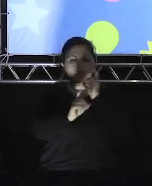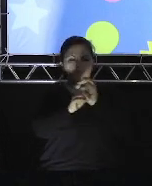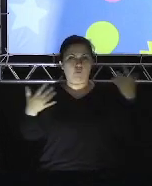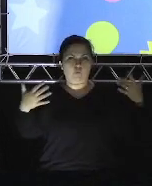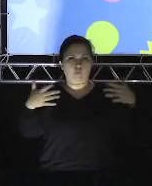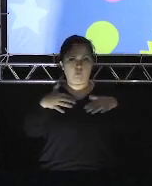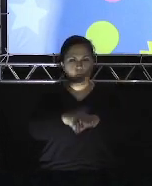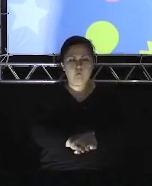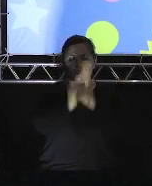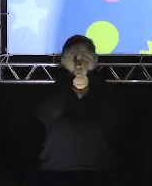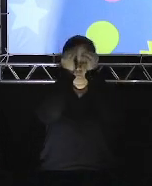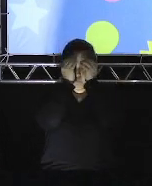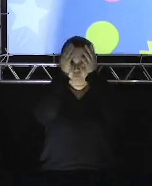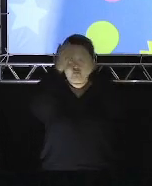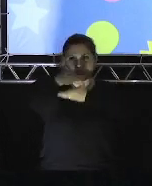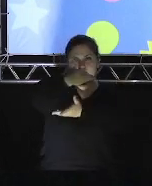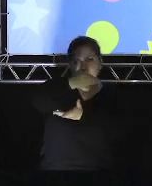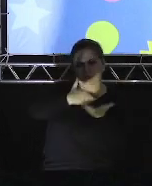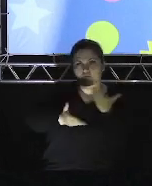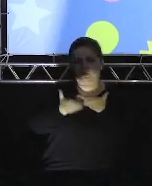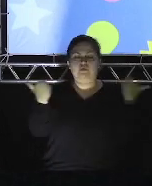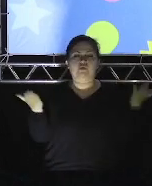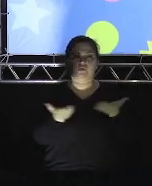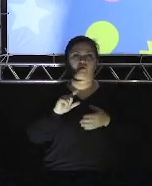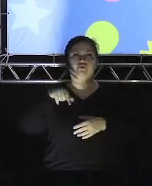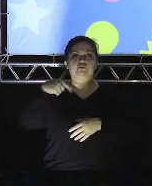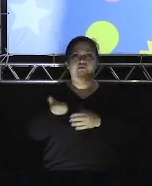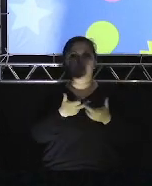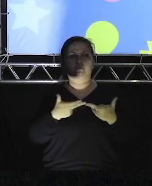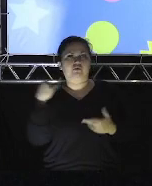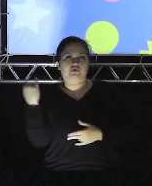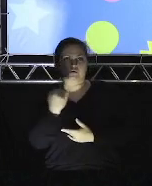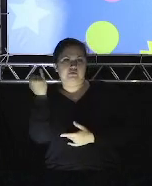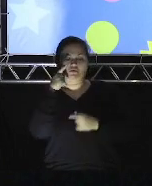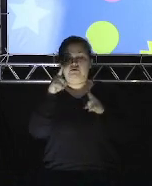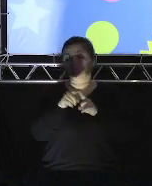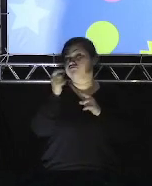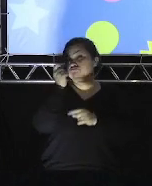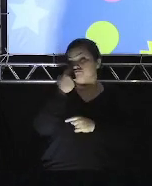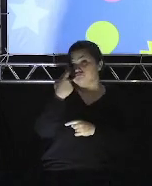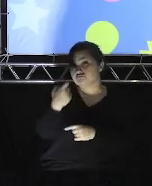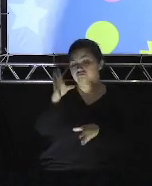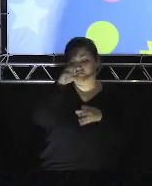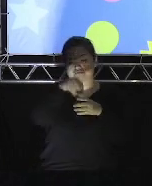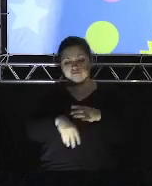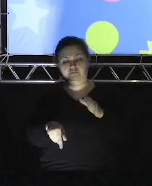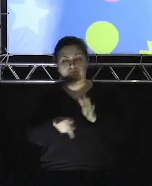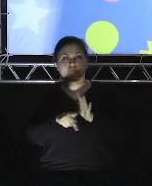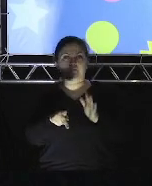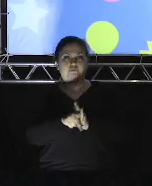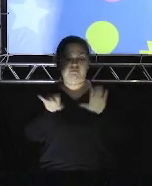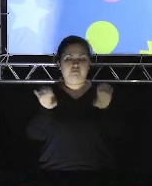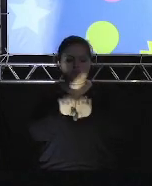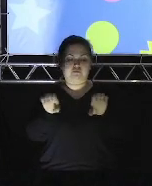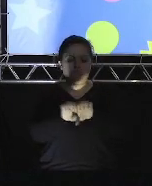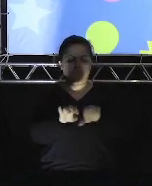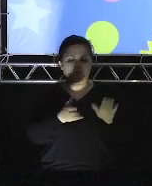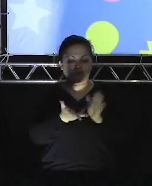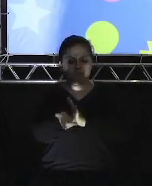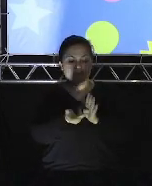trocar conhecimento. E hoje, um outro ponto interessante é a agilidade, ela está dentro da estrutura de estratégia,